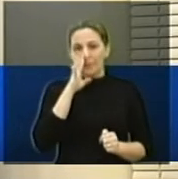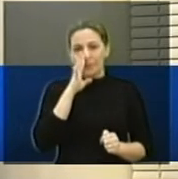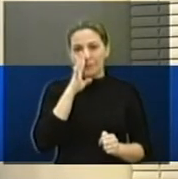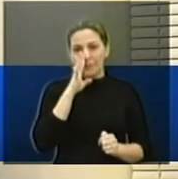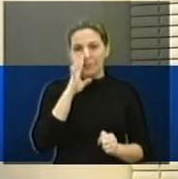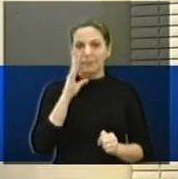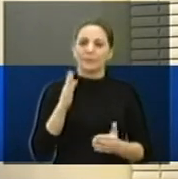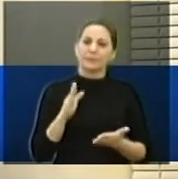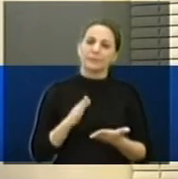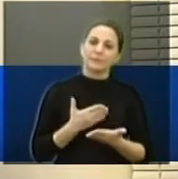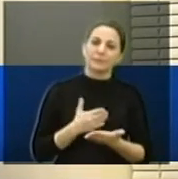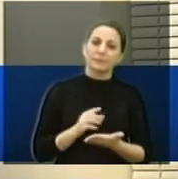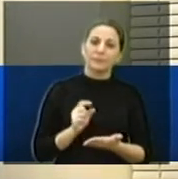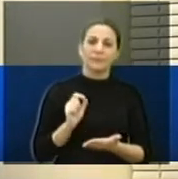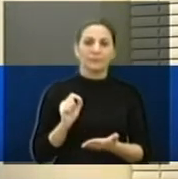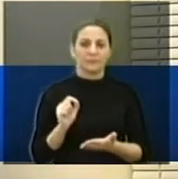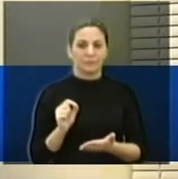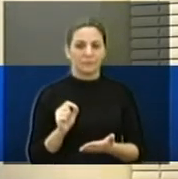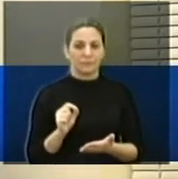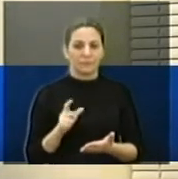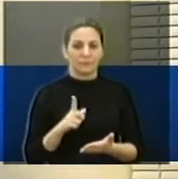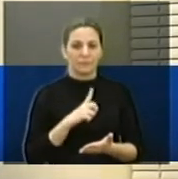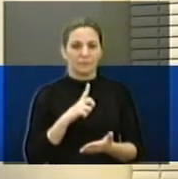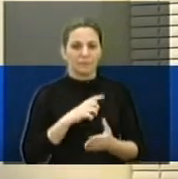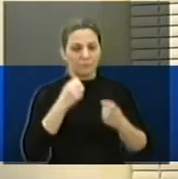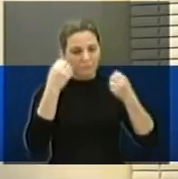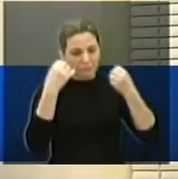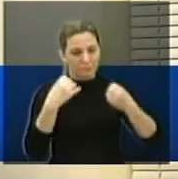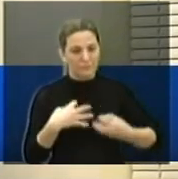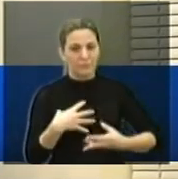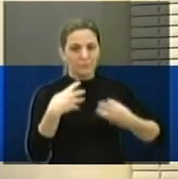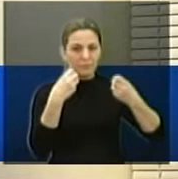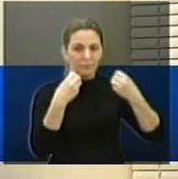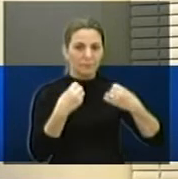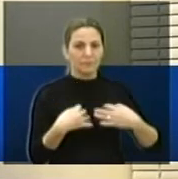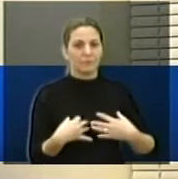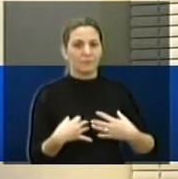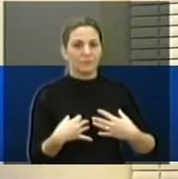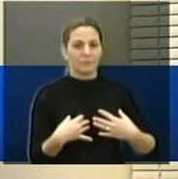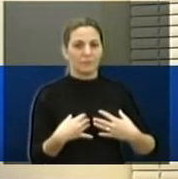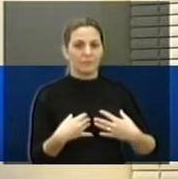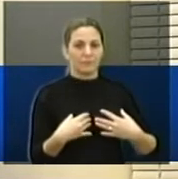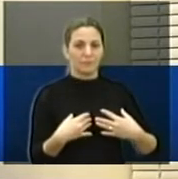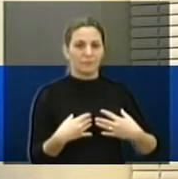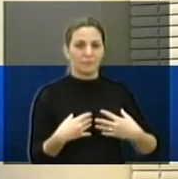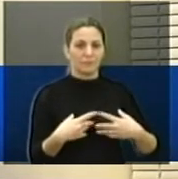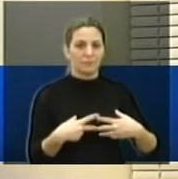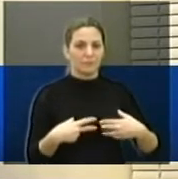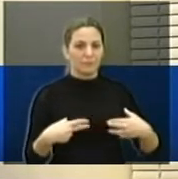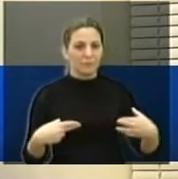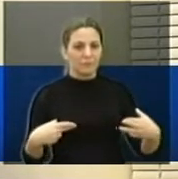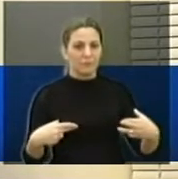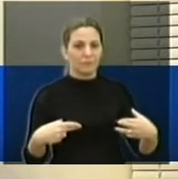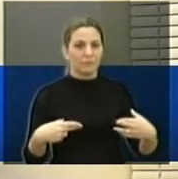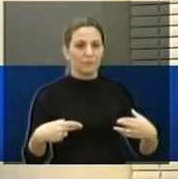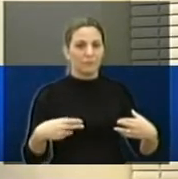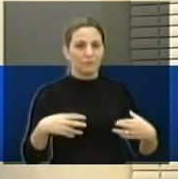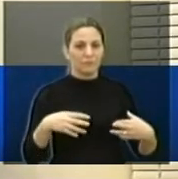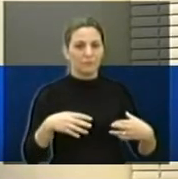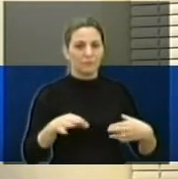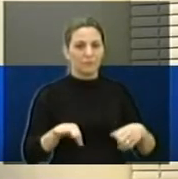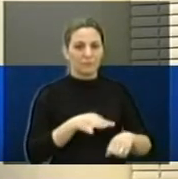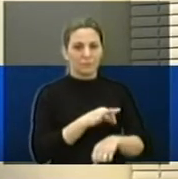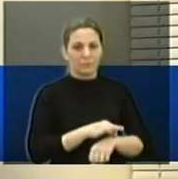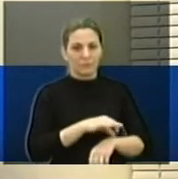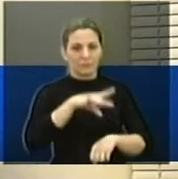talvez nós tenhamos aí a explicação porque os casos de dengue eu não